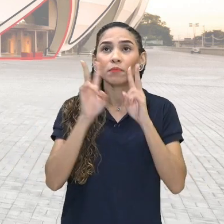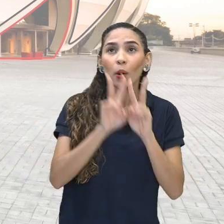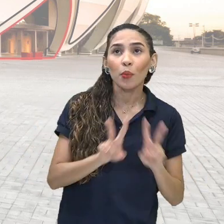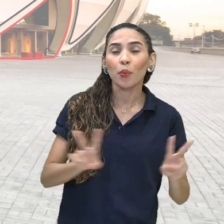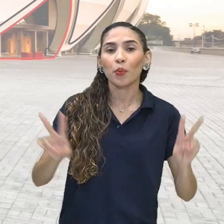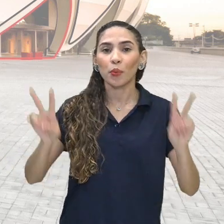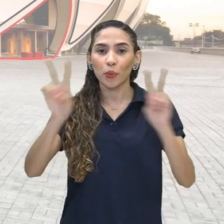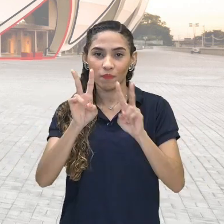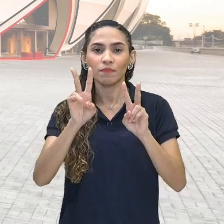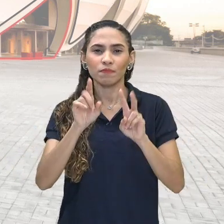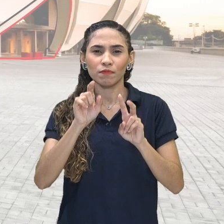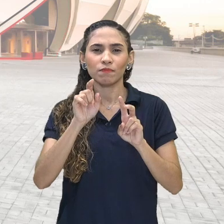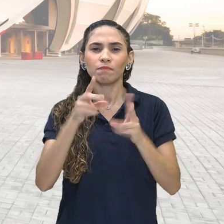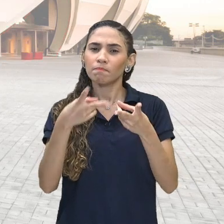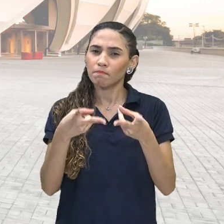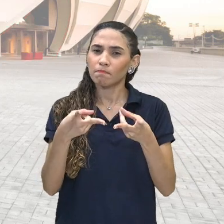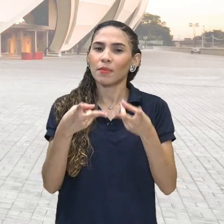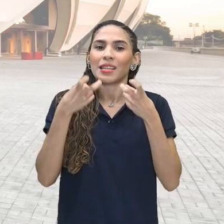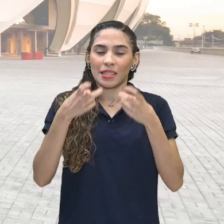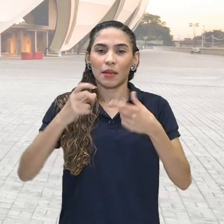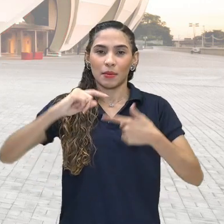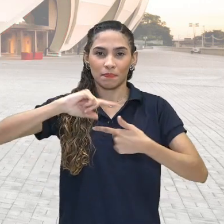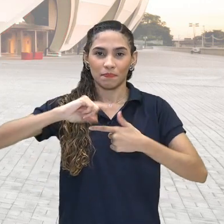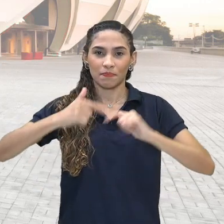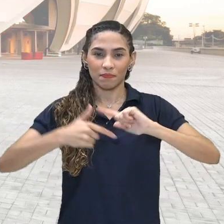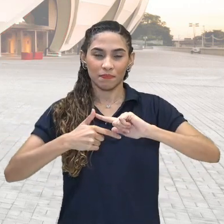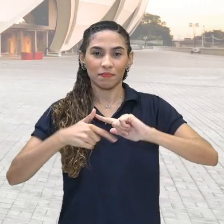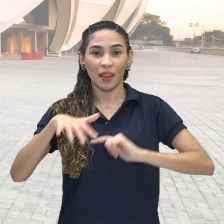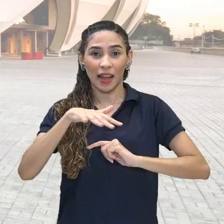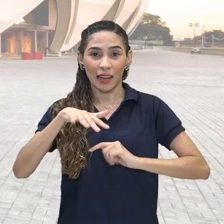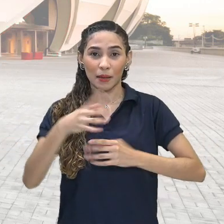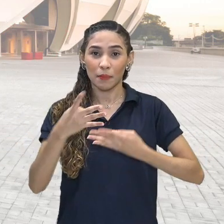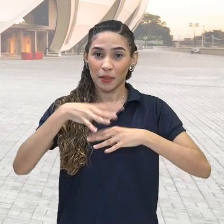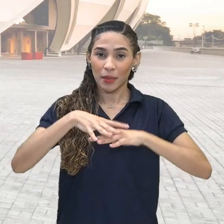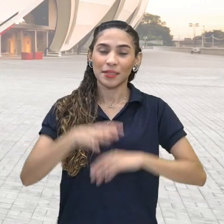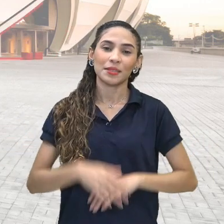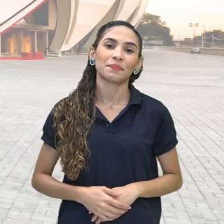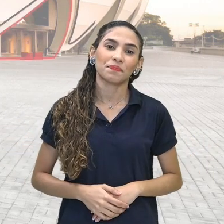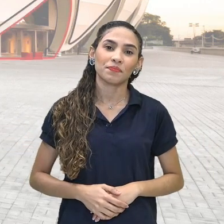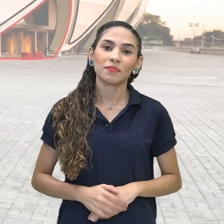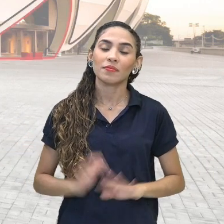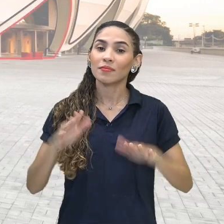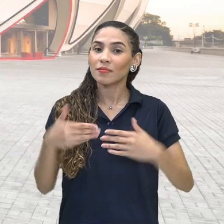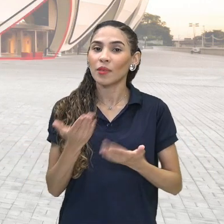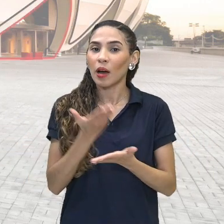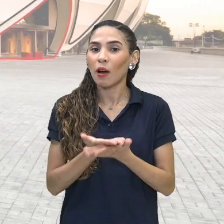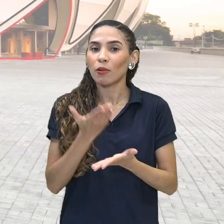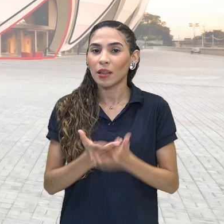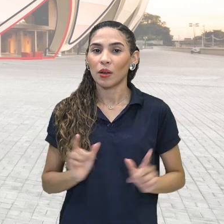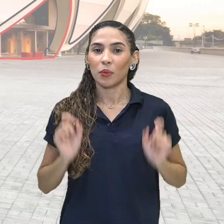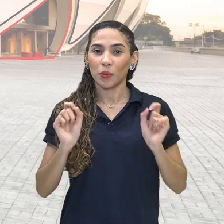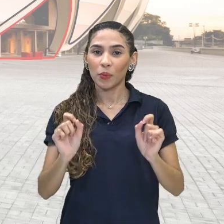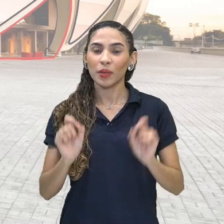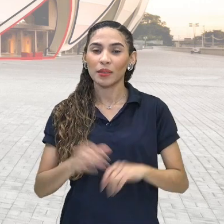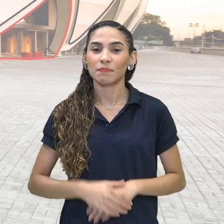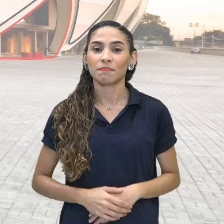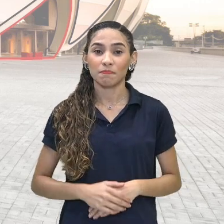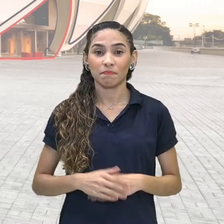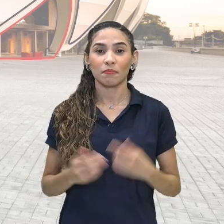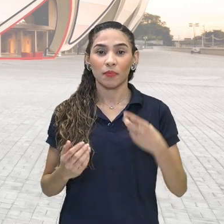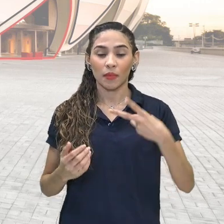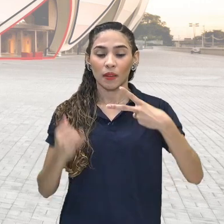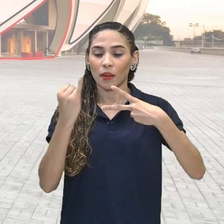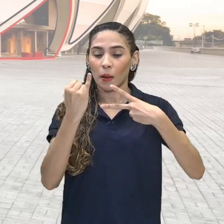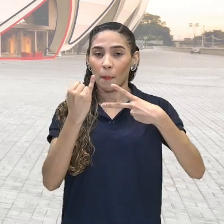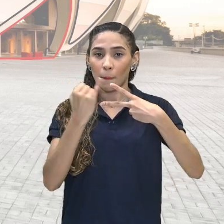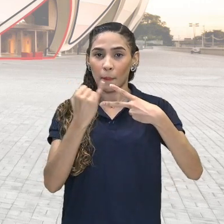vai identificando aí as nossas figuras geométricas. E essa nossa aula será de polígonos. Então,